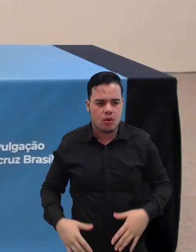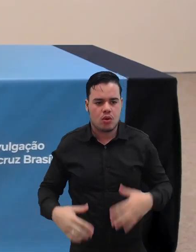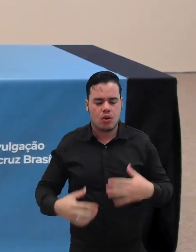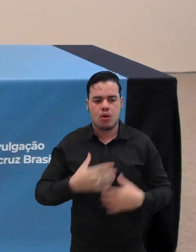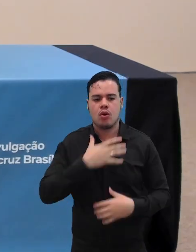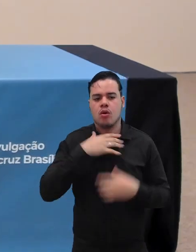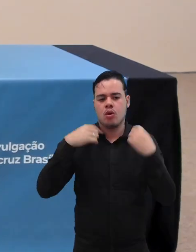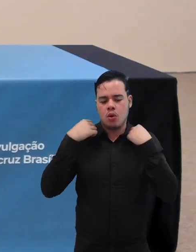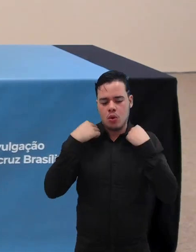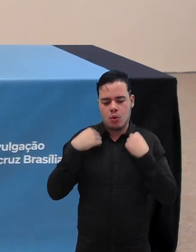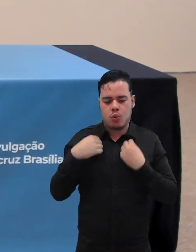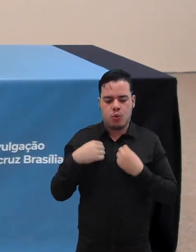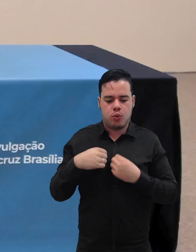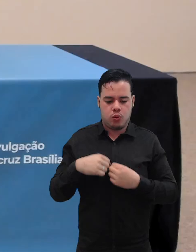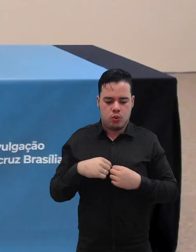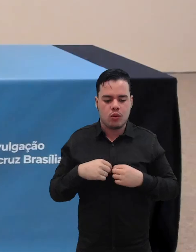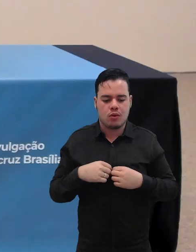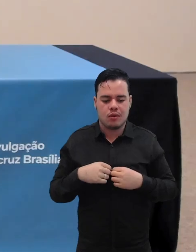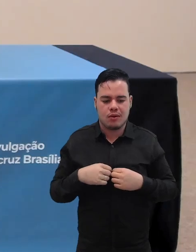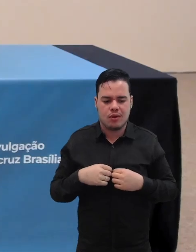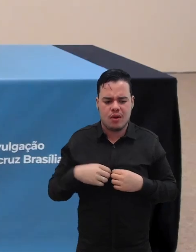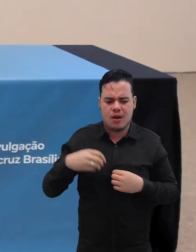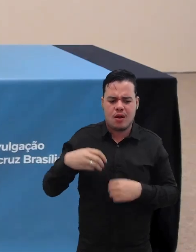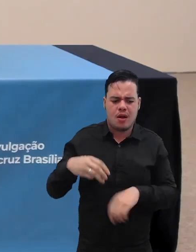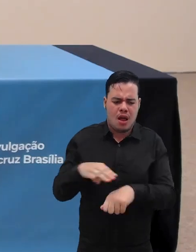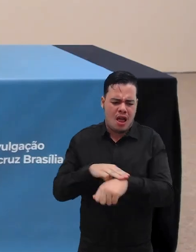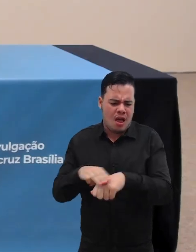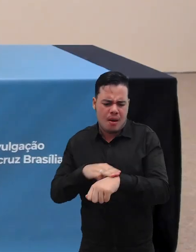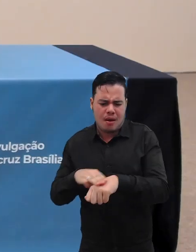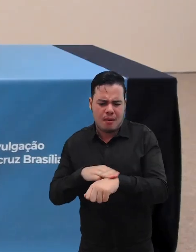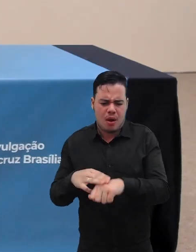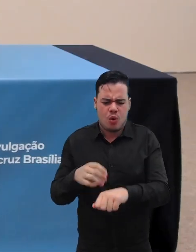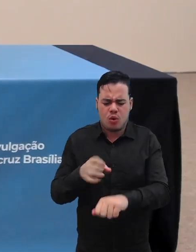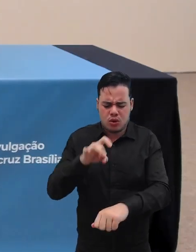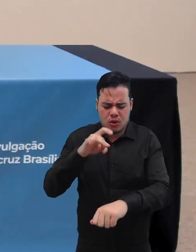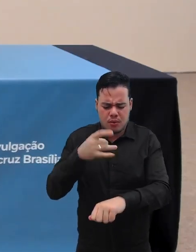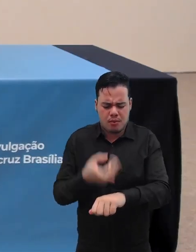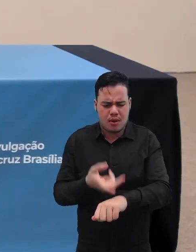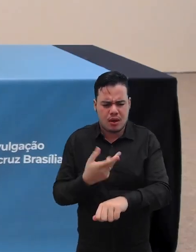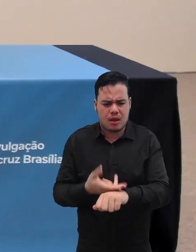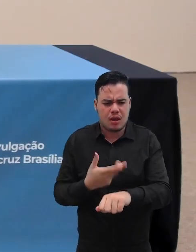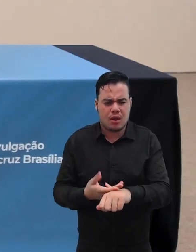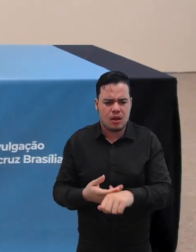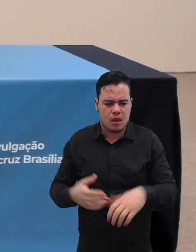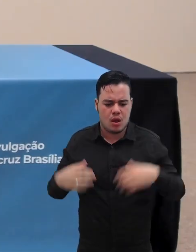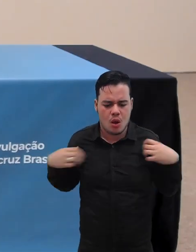marrom de madeira e uma blusa preta de camurça.